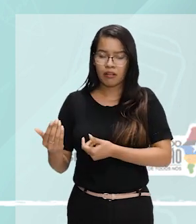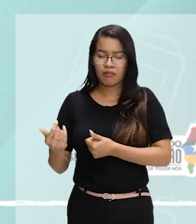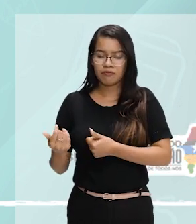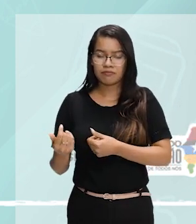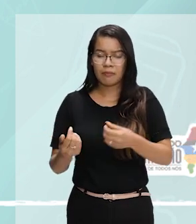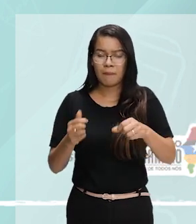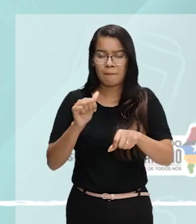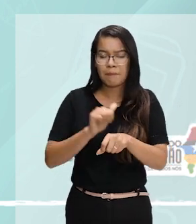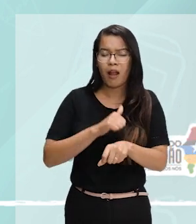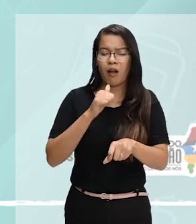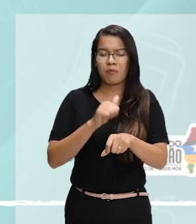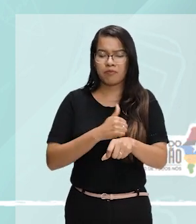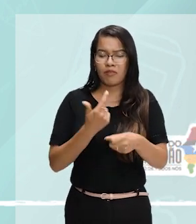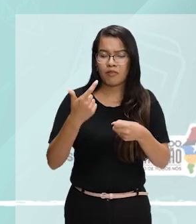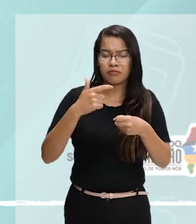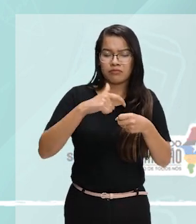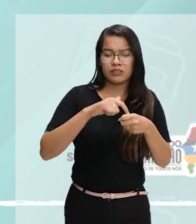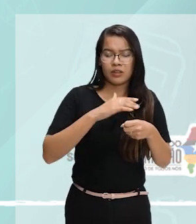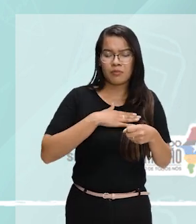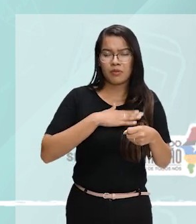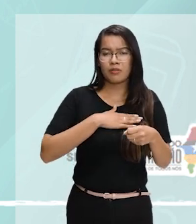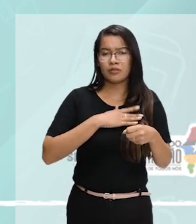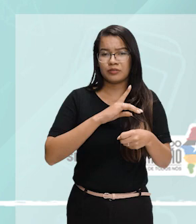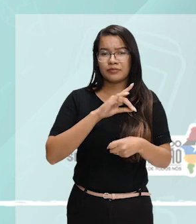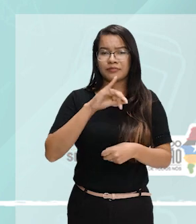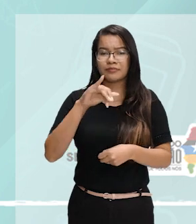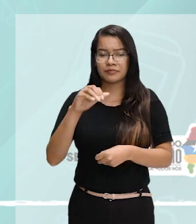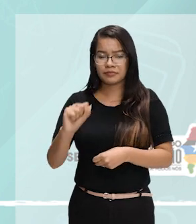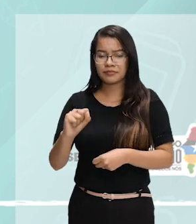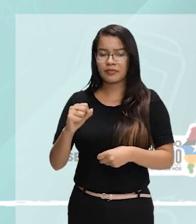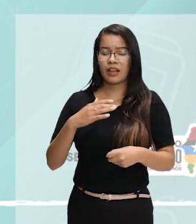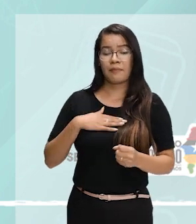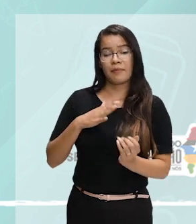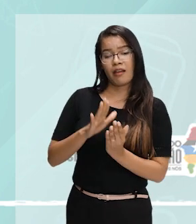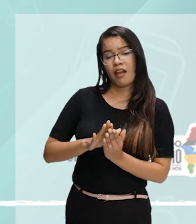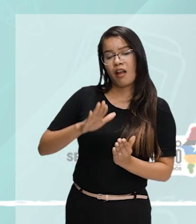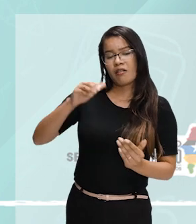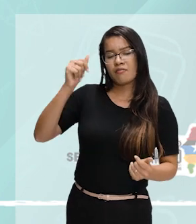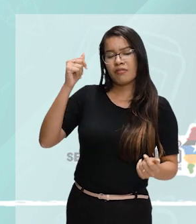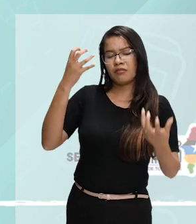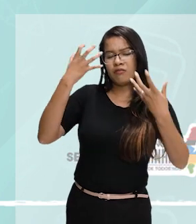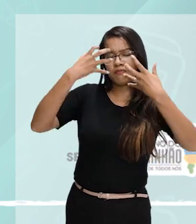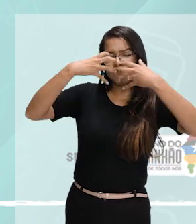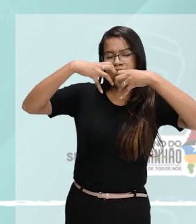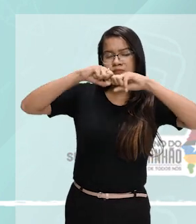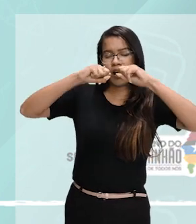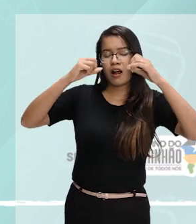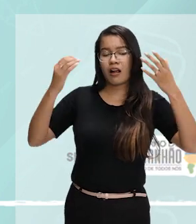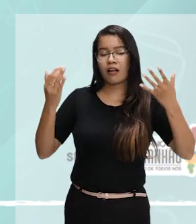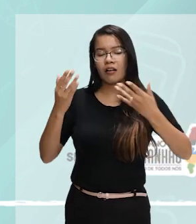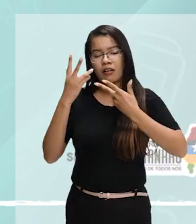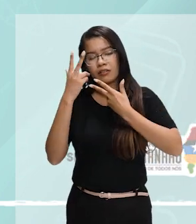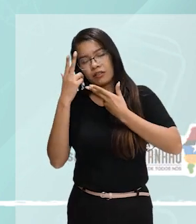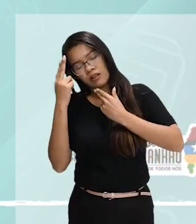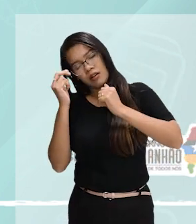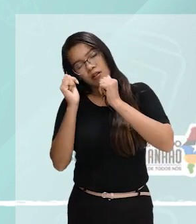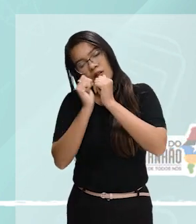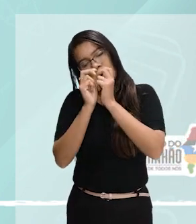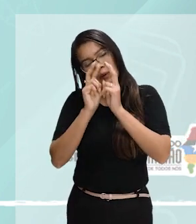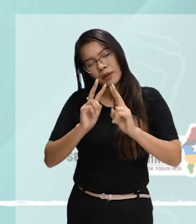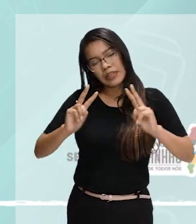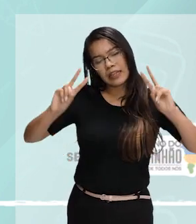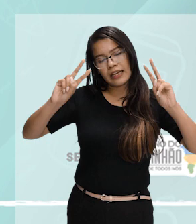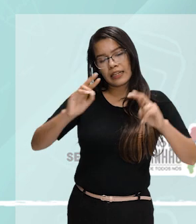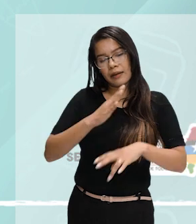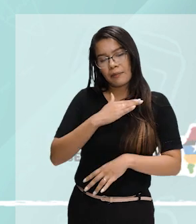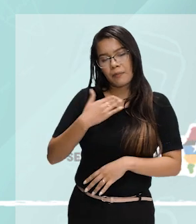sina douda de um amor sem fruto. E minha alma na treva agora dorme, como um olhar que a morte